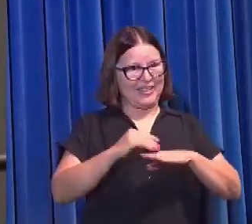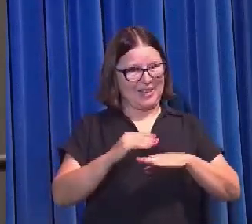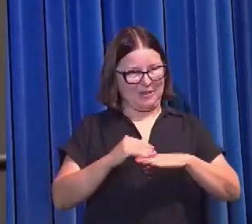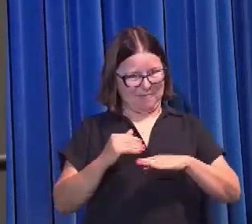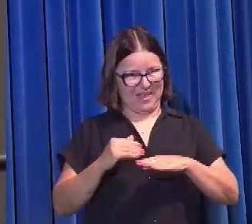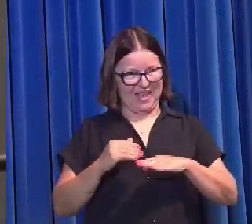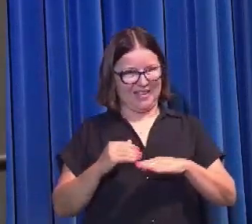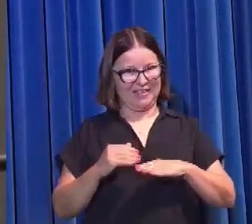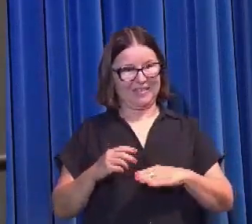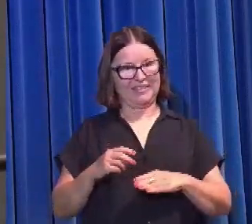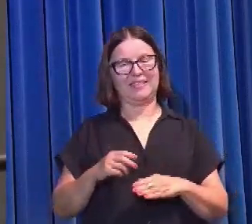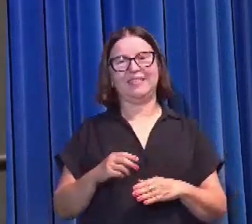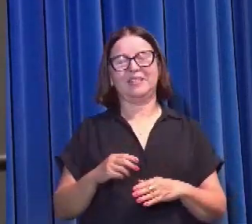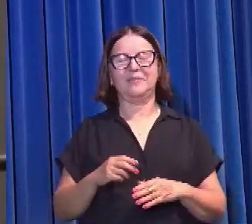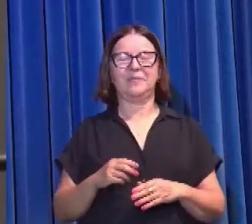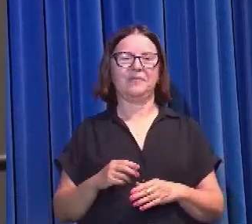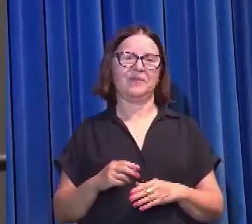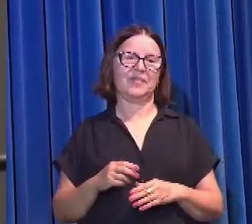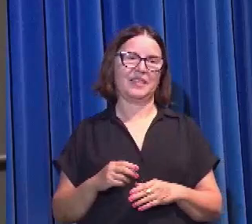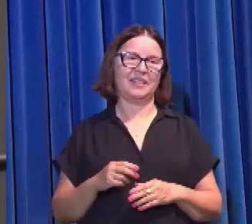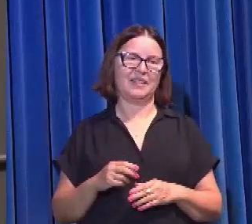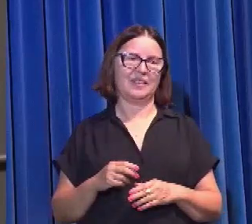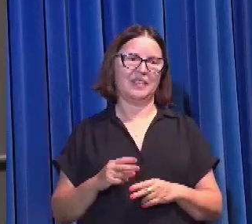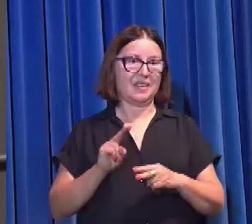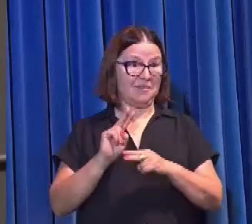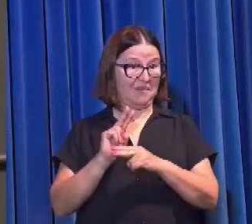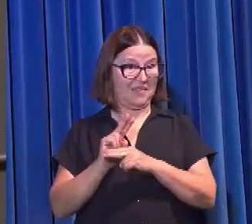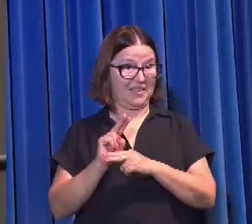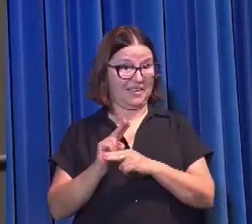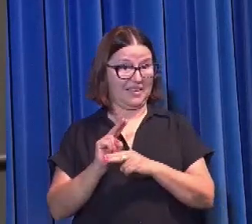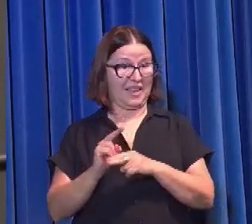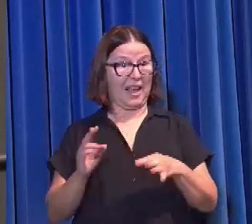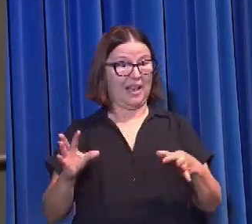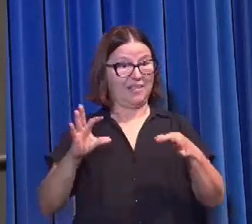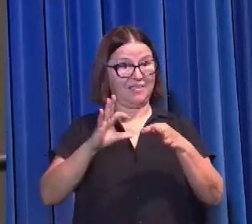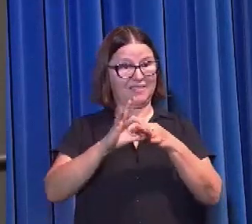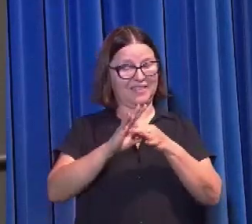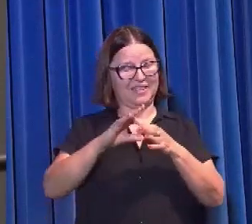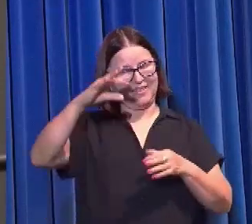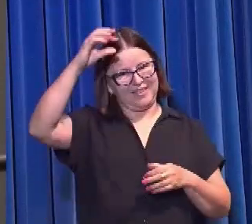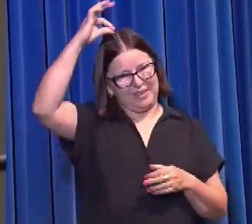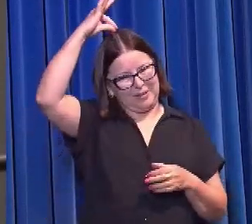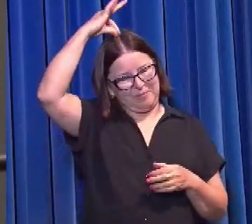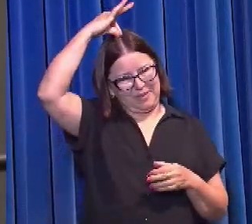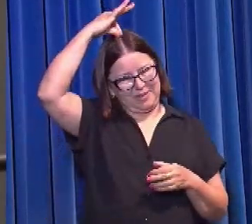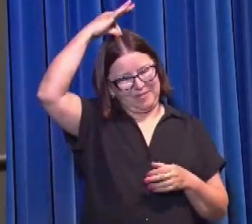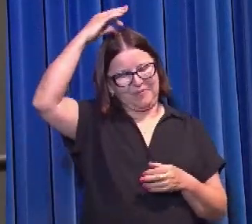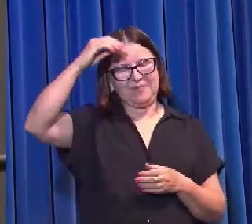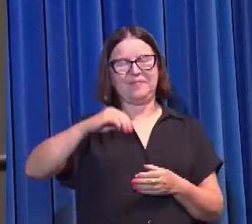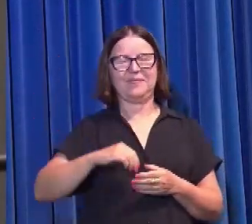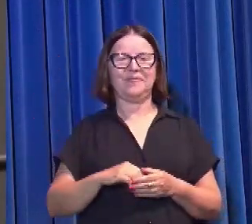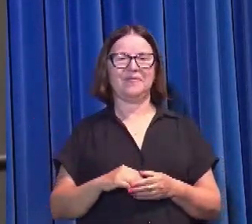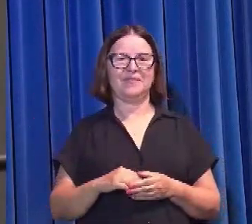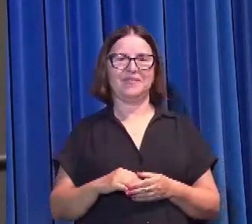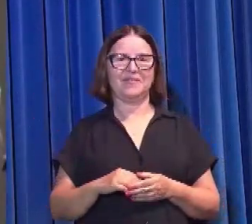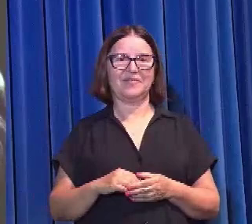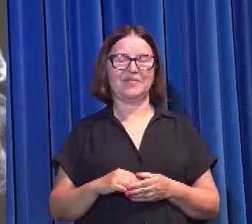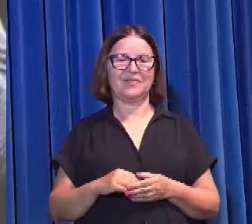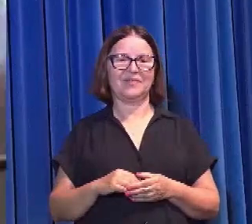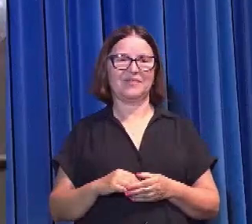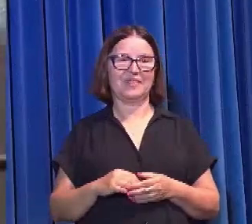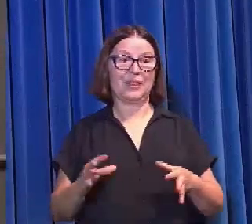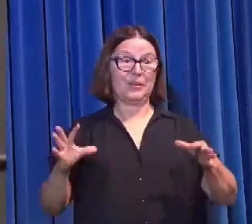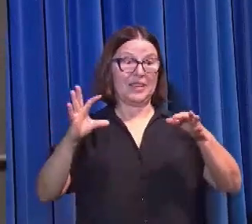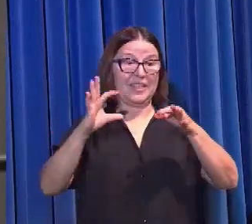na cruz ao nos incluir no seu corpo e nos unir na sua igreja. Nós somos chamados a preservar. A unidade do Espírito, irmãos, é